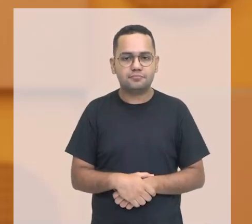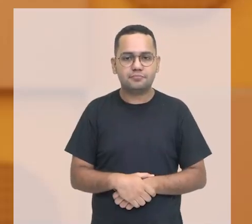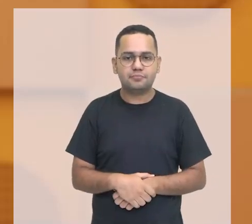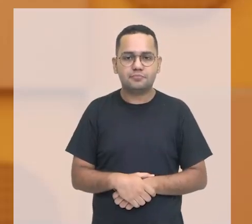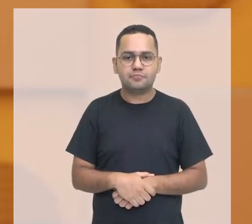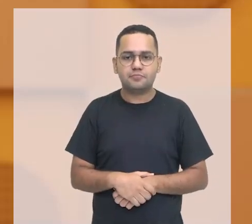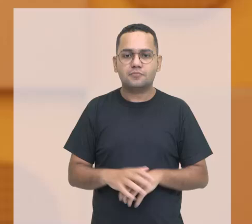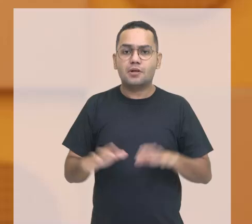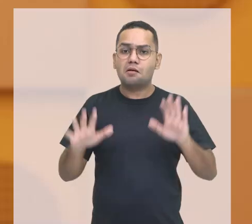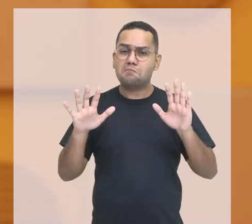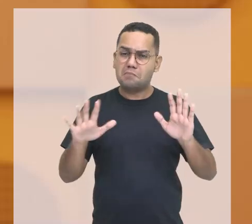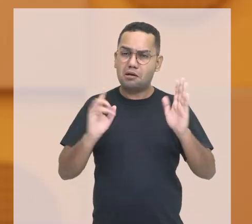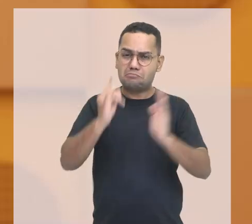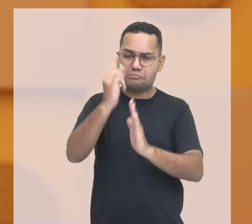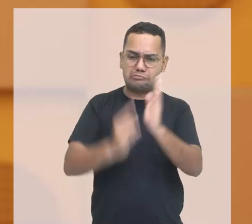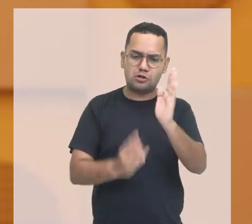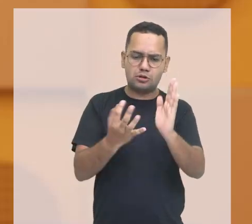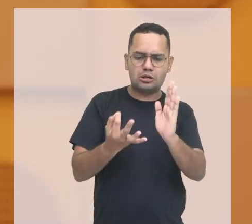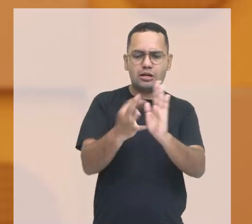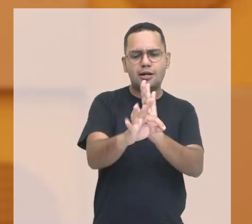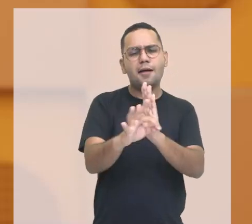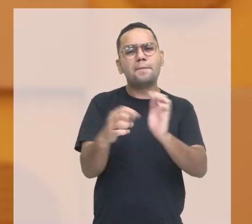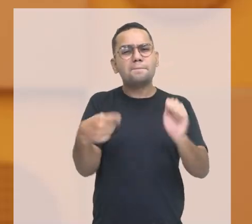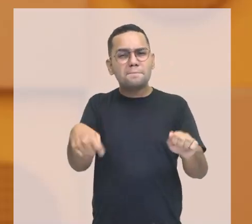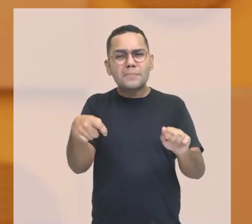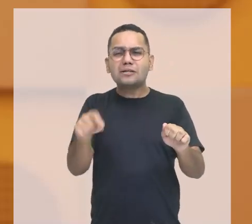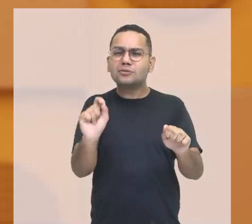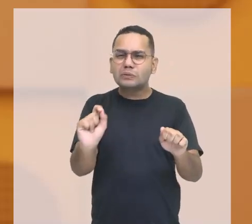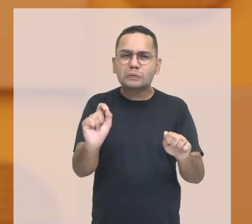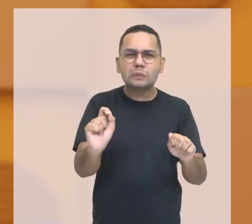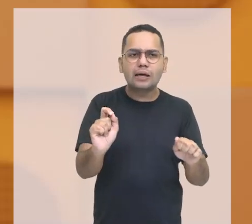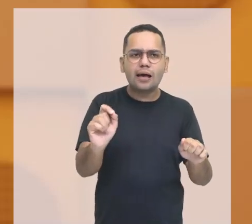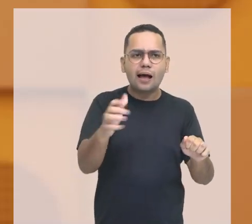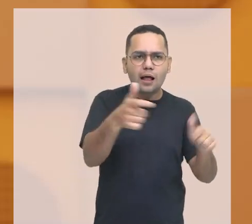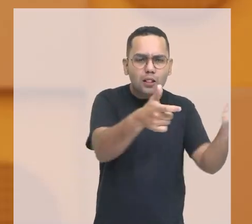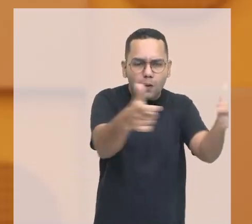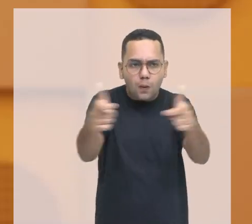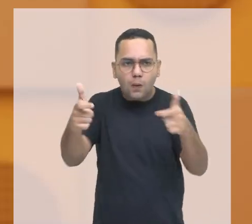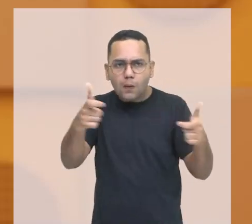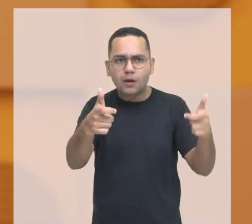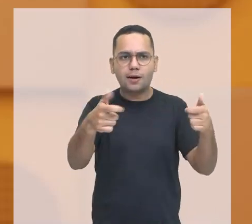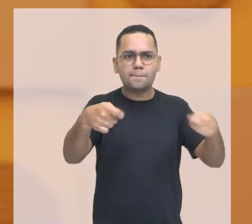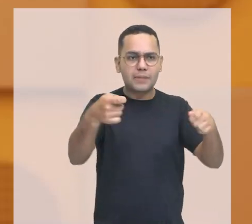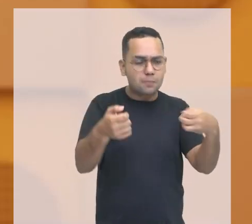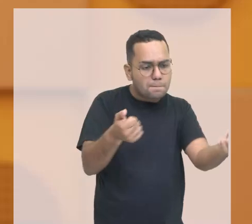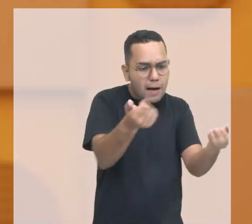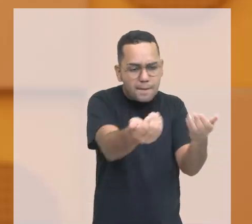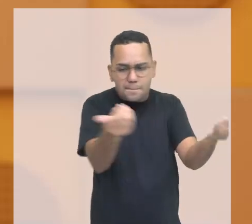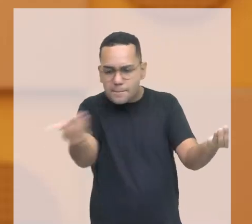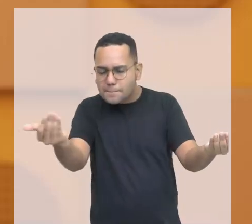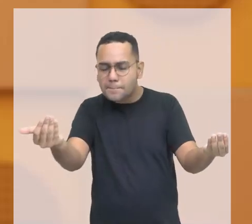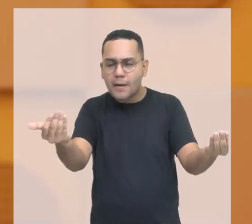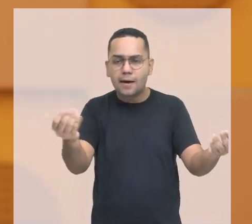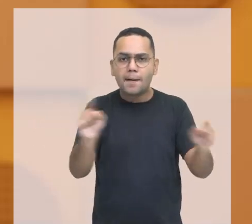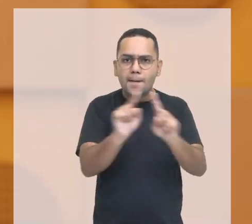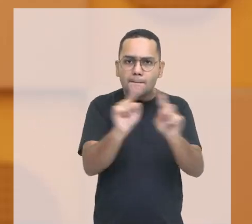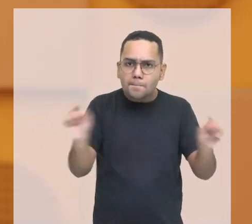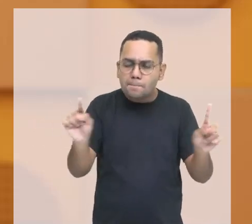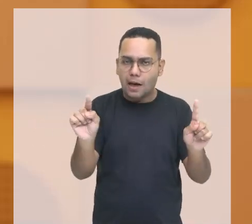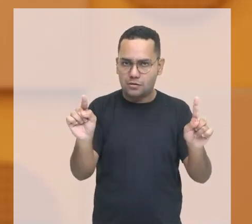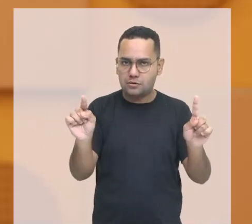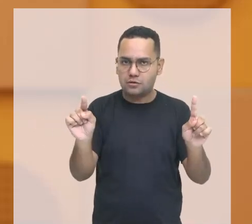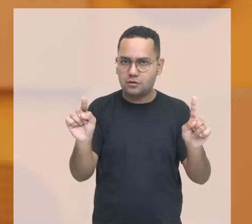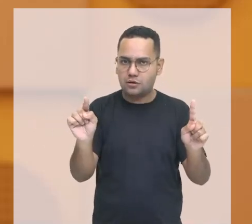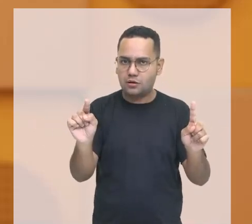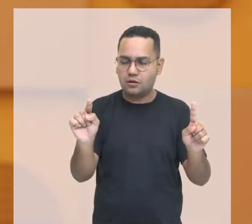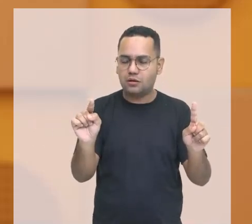esse tratado, teve que ceder algum território, mas era o preço que deveria pagar para ter um problema menos para lidar dentro da